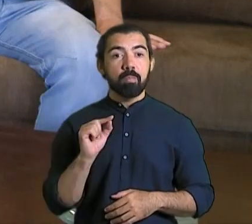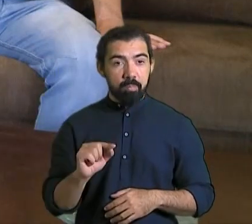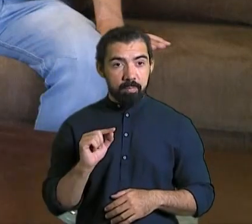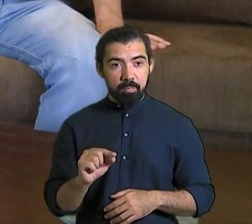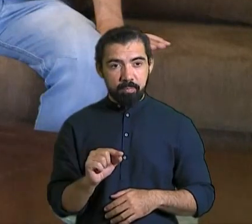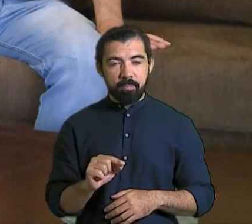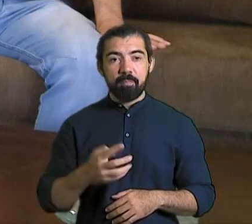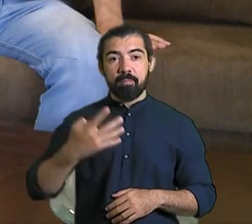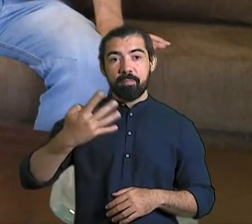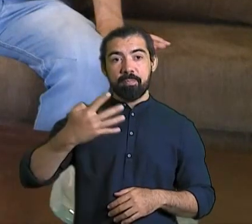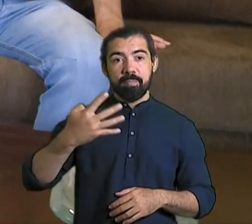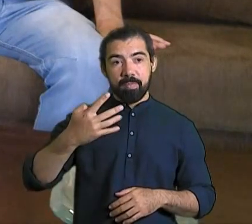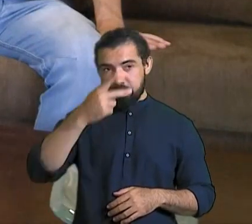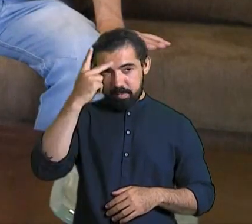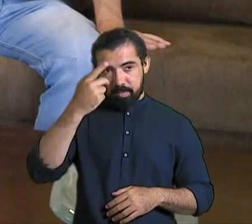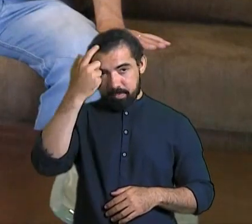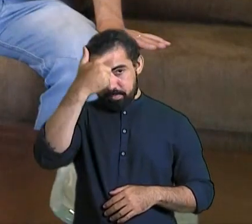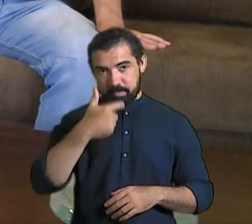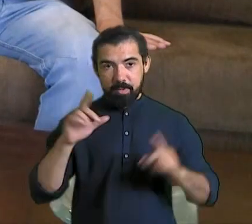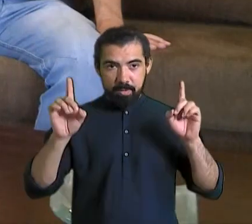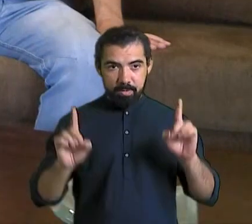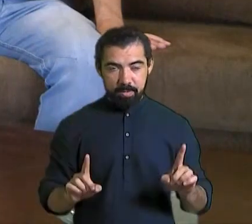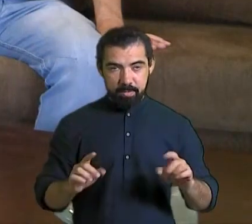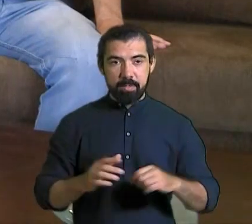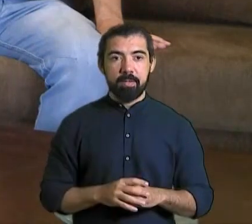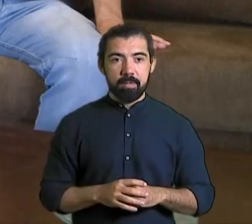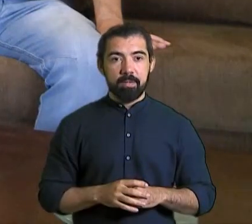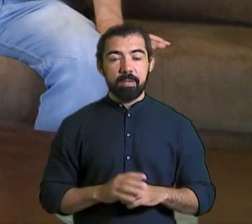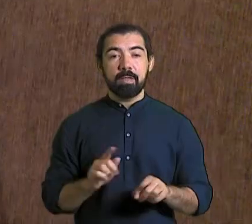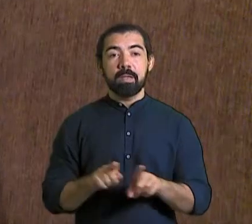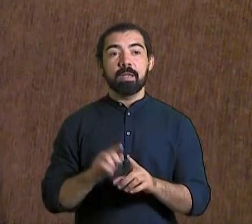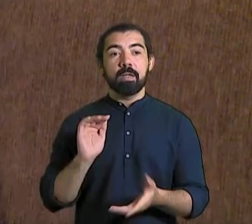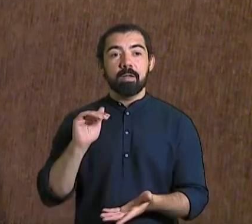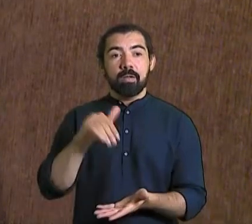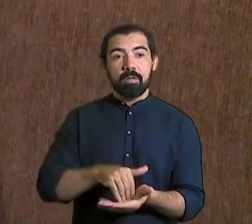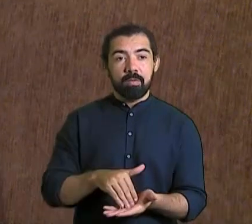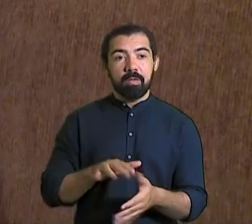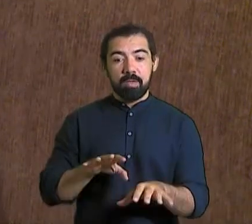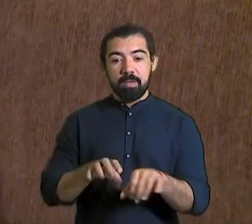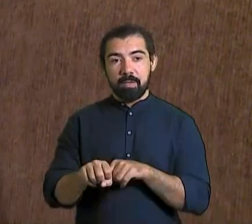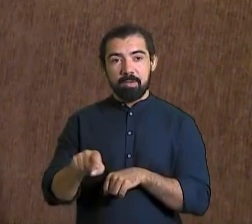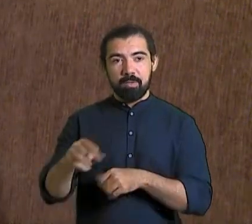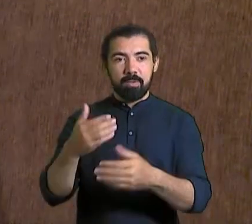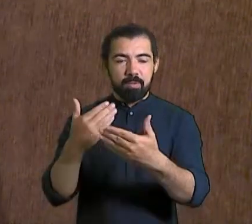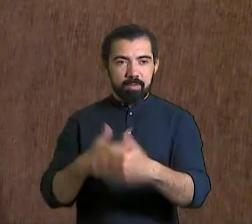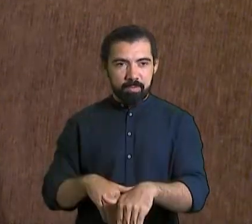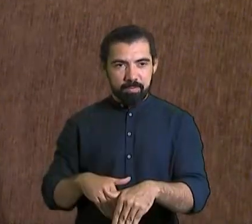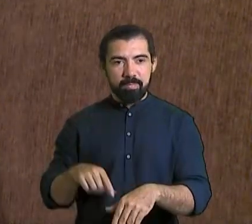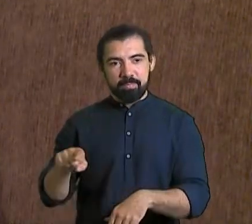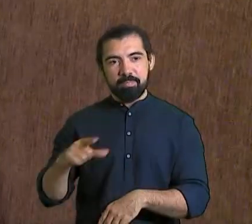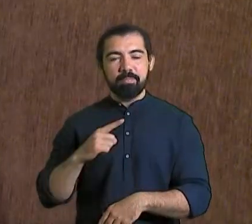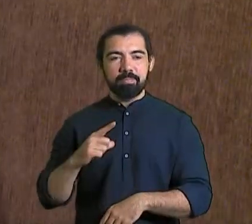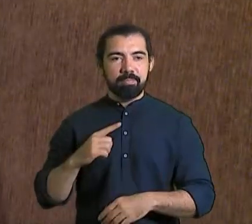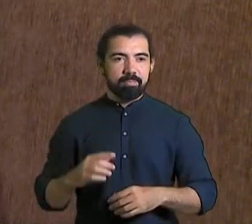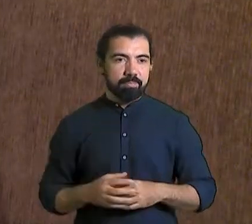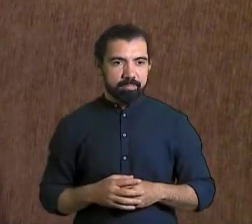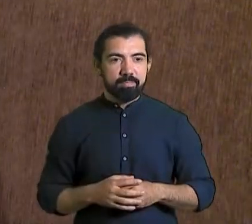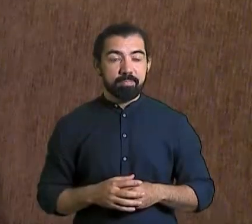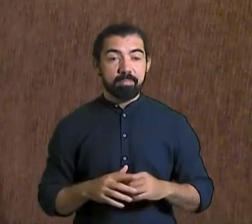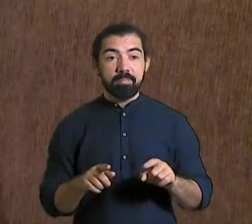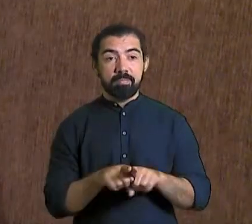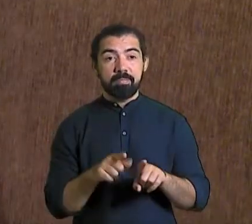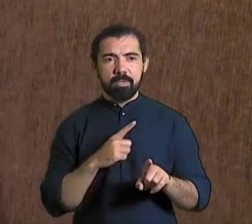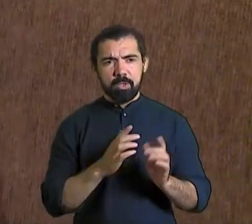no quarto lugar como deficiente e fui o último a ser nomeado do concurso. nesse concurso. Ainda teve